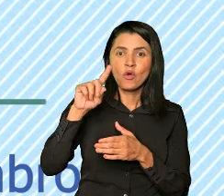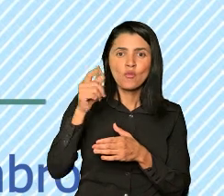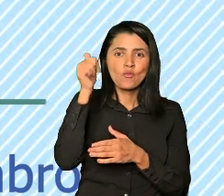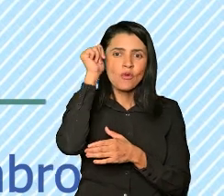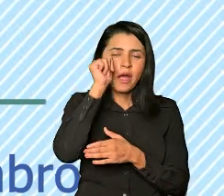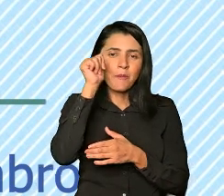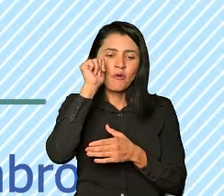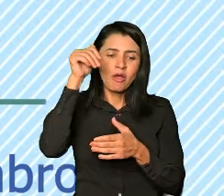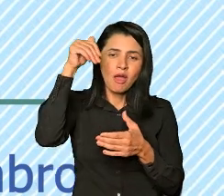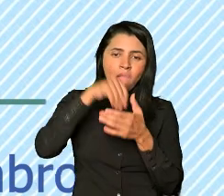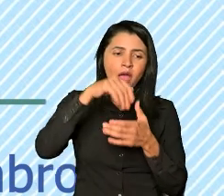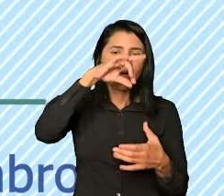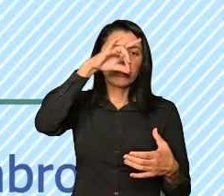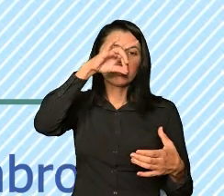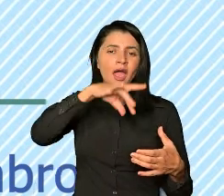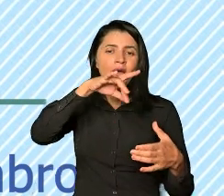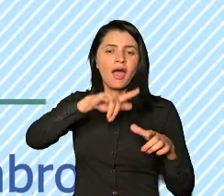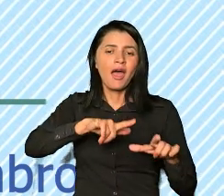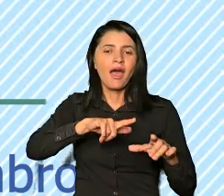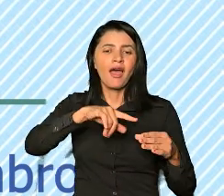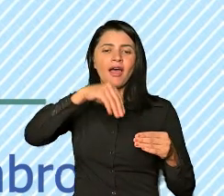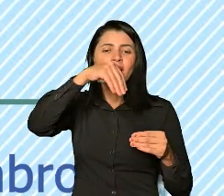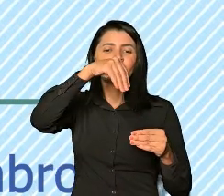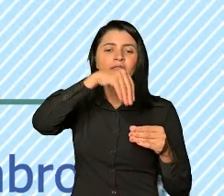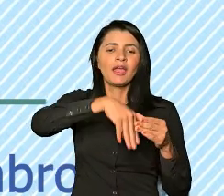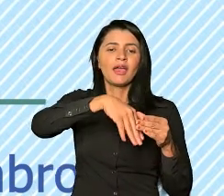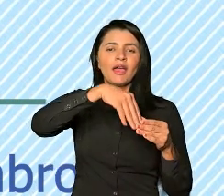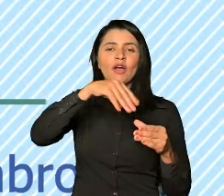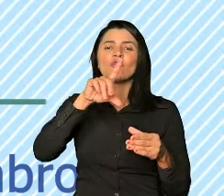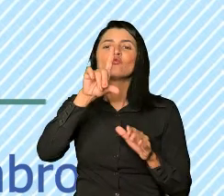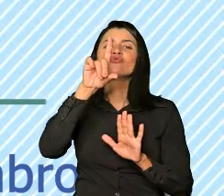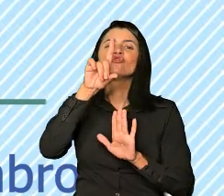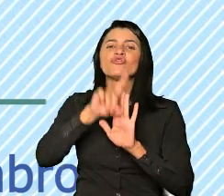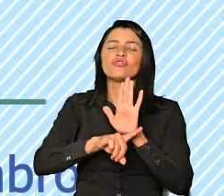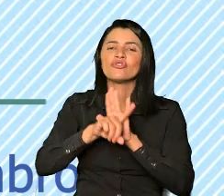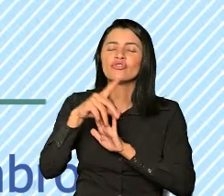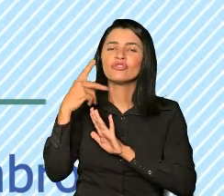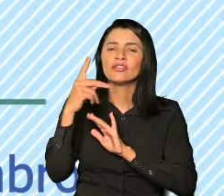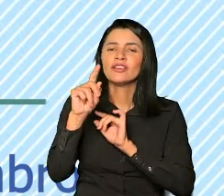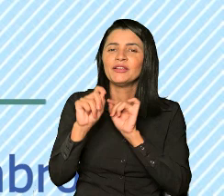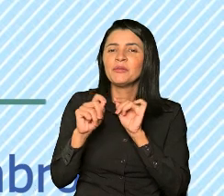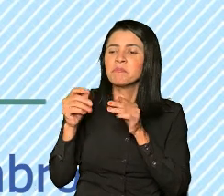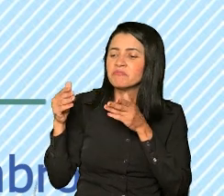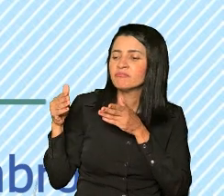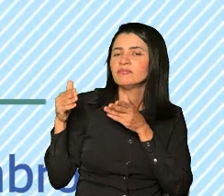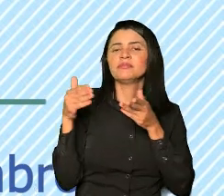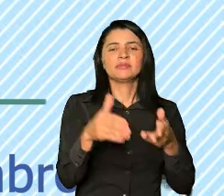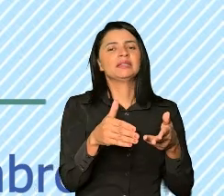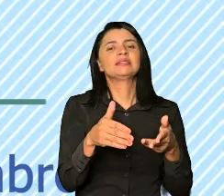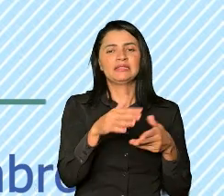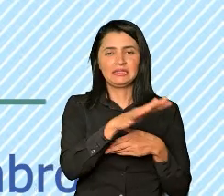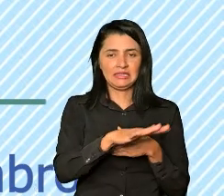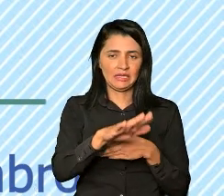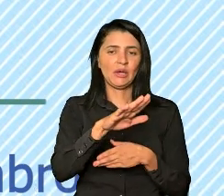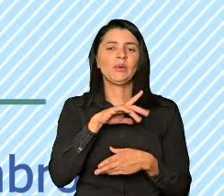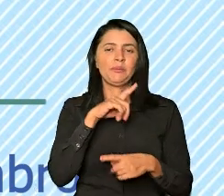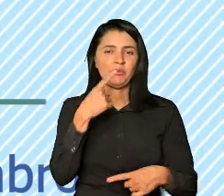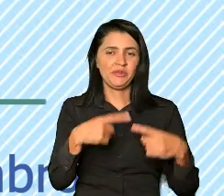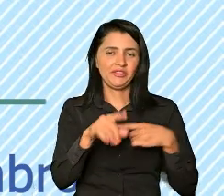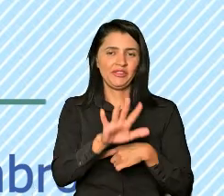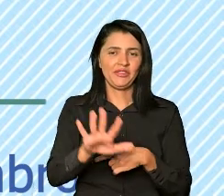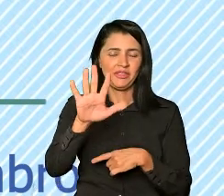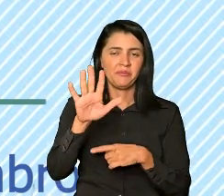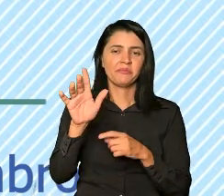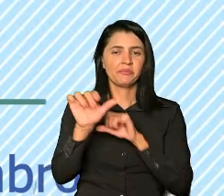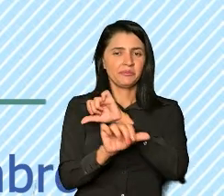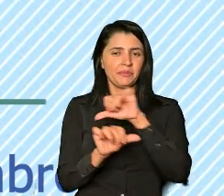aí o voto numa urna, né? O direito de participação na vida política nacional. Pode passando, agora